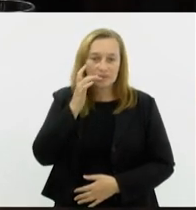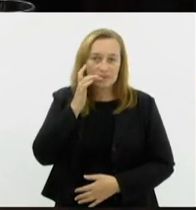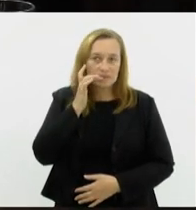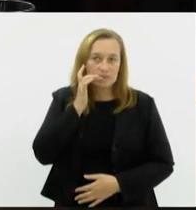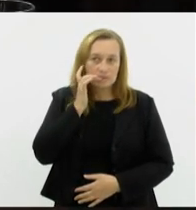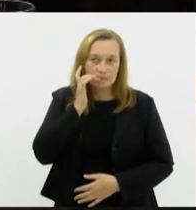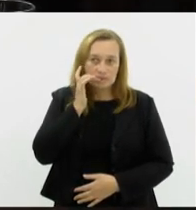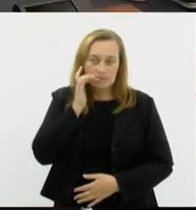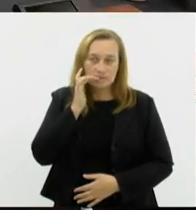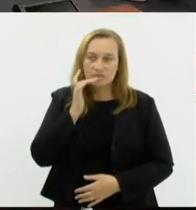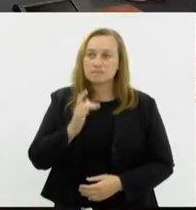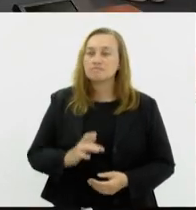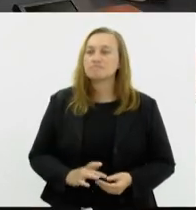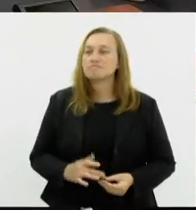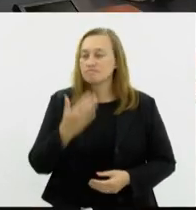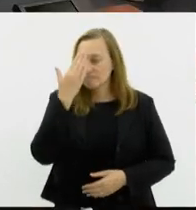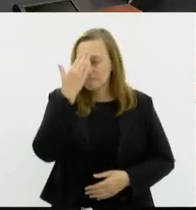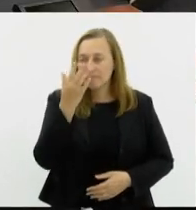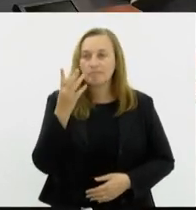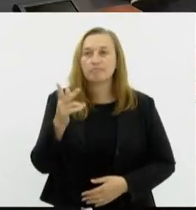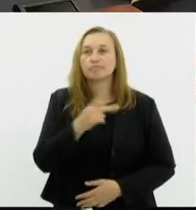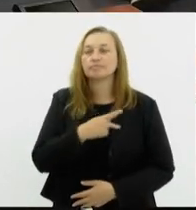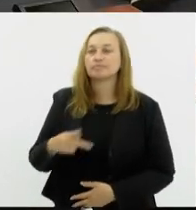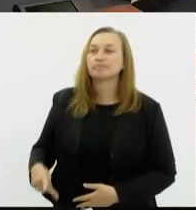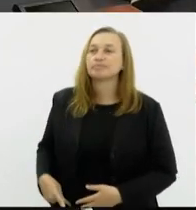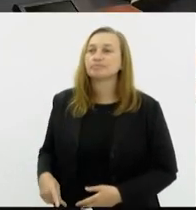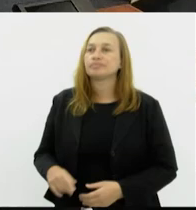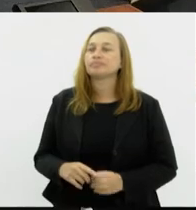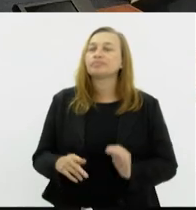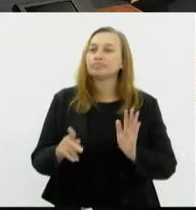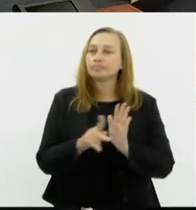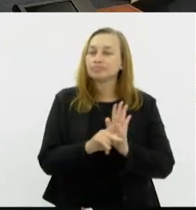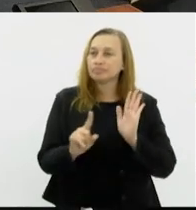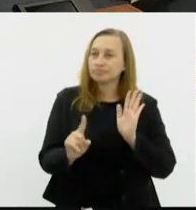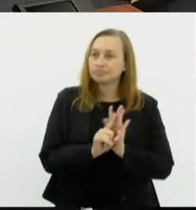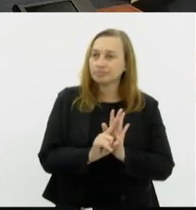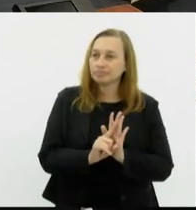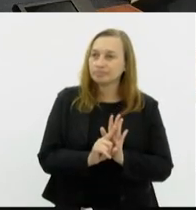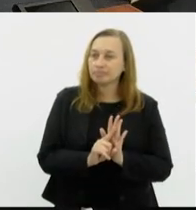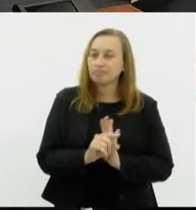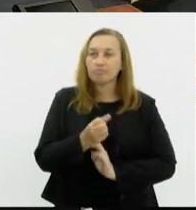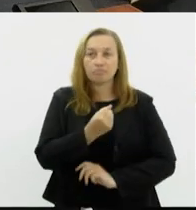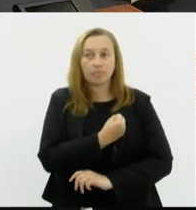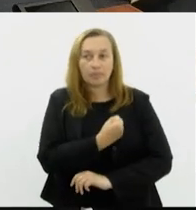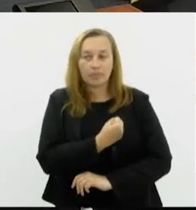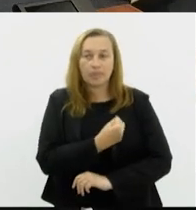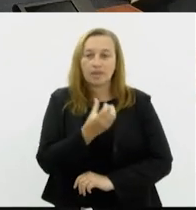do projeto. Obrigada, presidenta. O projeto de lei número